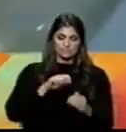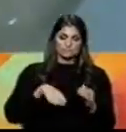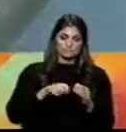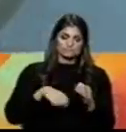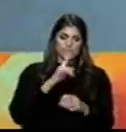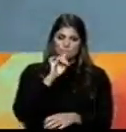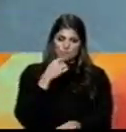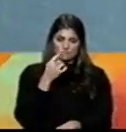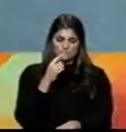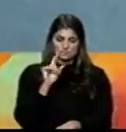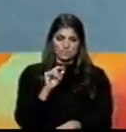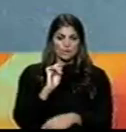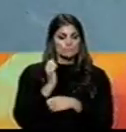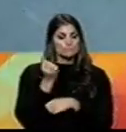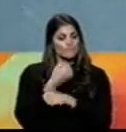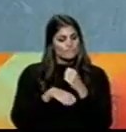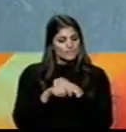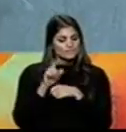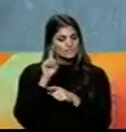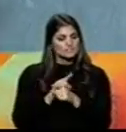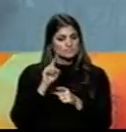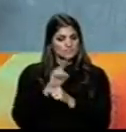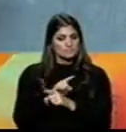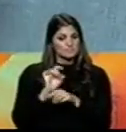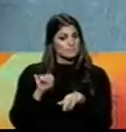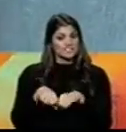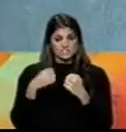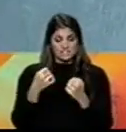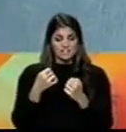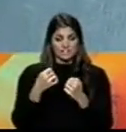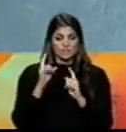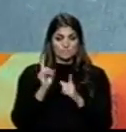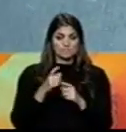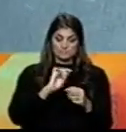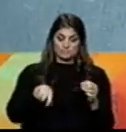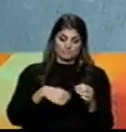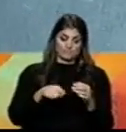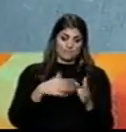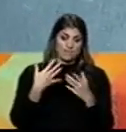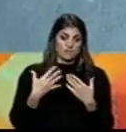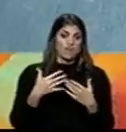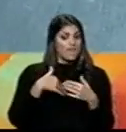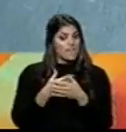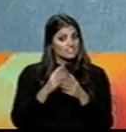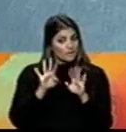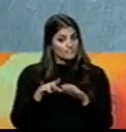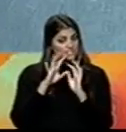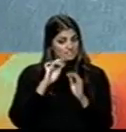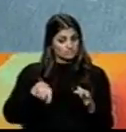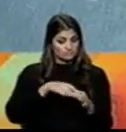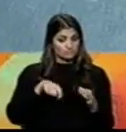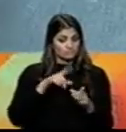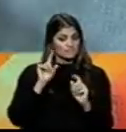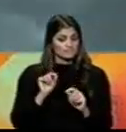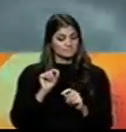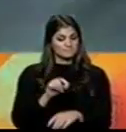pares esse movimento. Sempre para o mesmo lado. Não vais estragar a massa do bolo. Se começaste no sentido dos ponteiros do relógio, tens agora de continuar tem que ficar até ao fim. Pronto, olha,